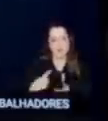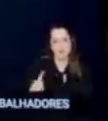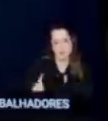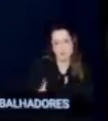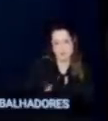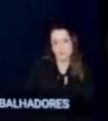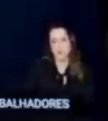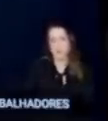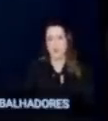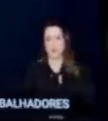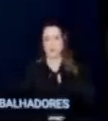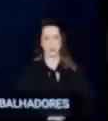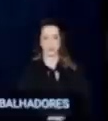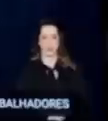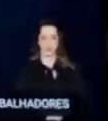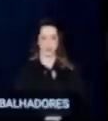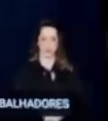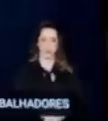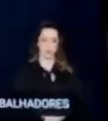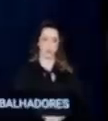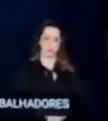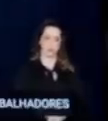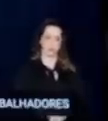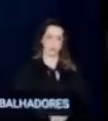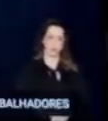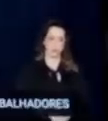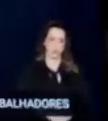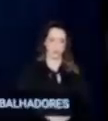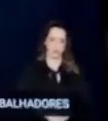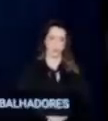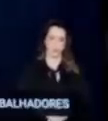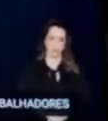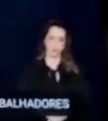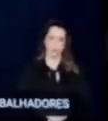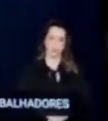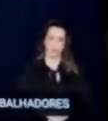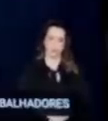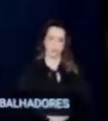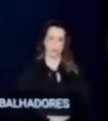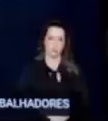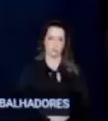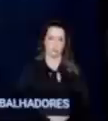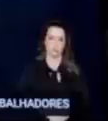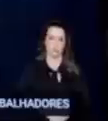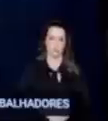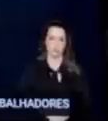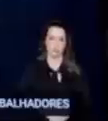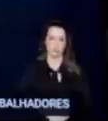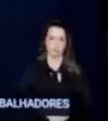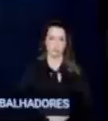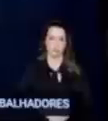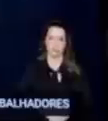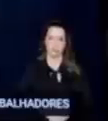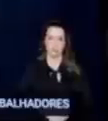participação de líderes das principais centrais sindicais dos Estados Unidos. Sindicalistas americanos.